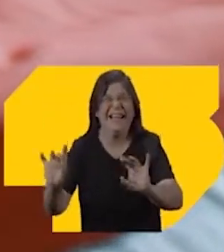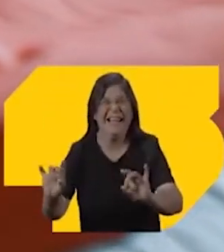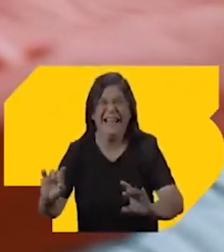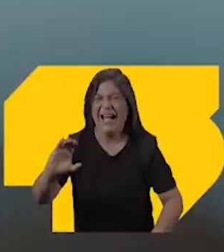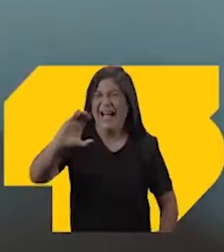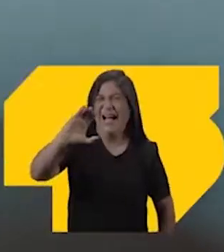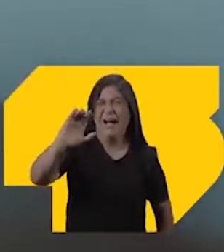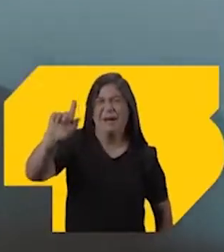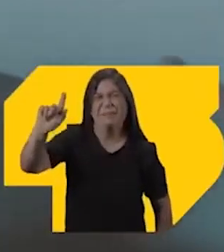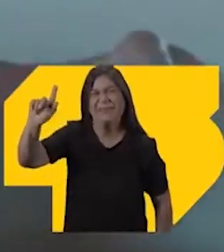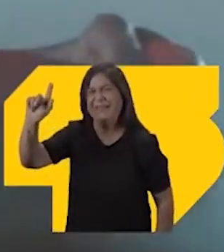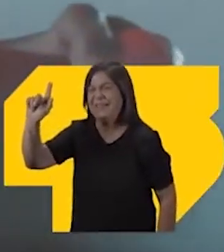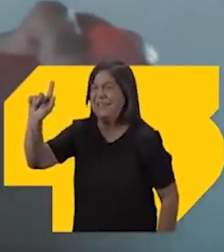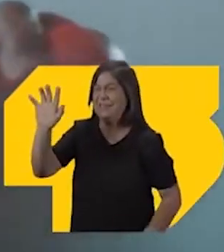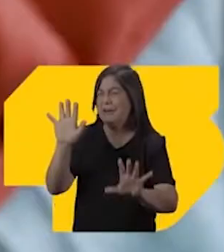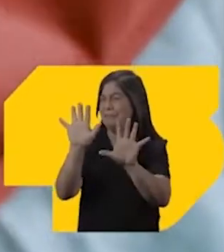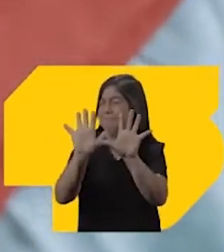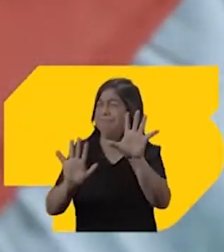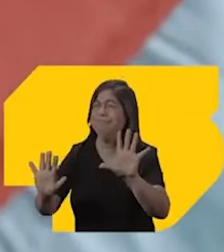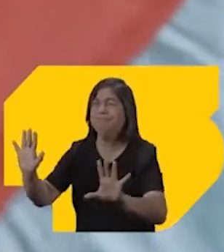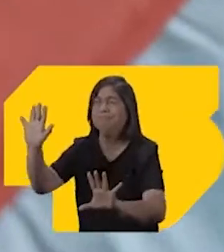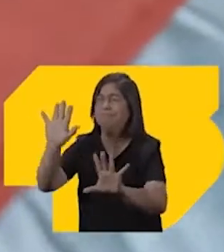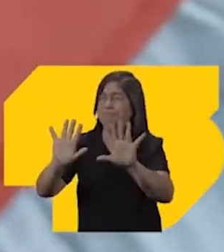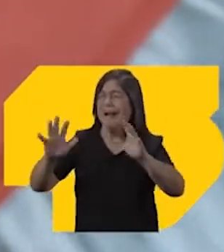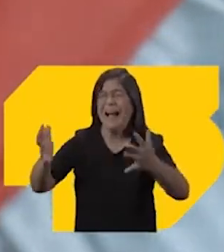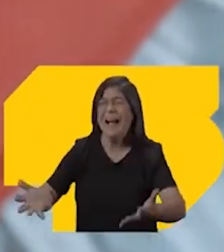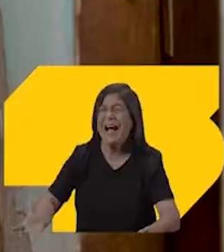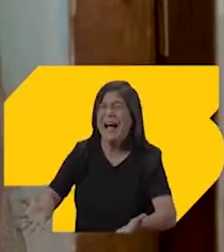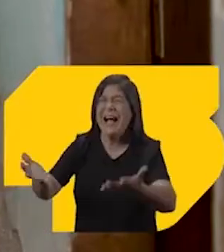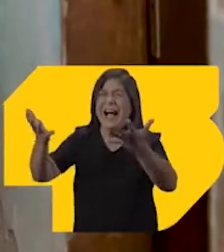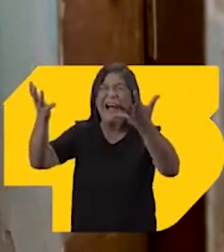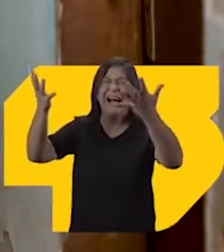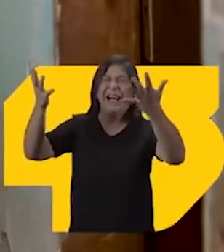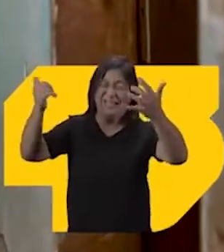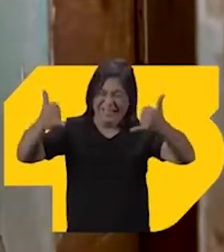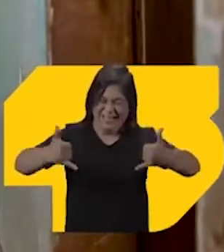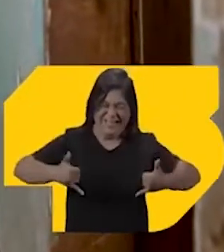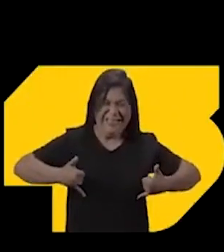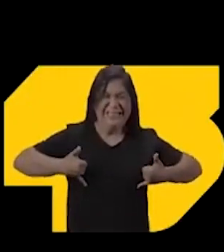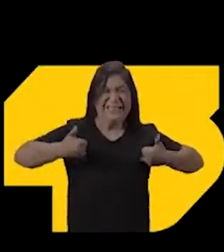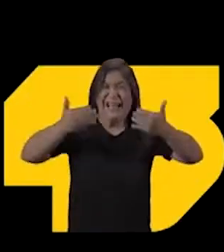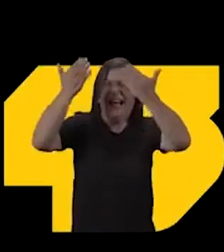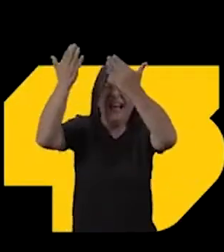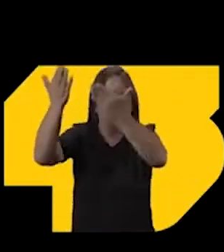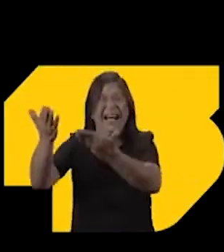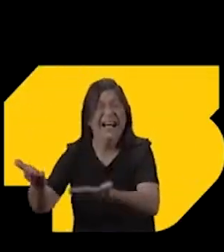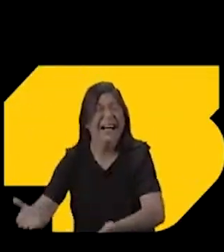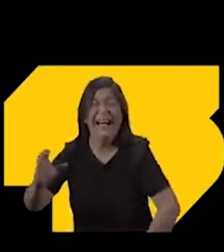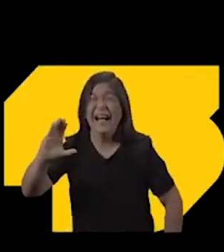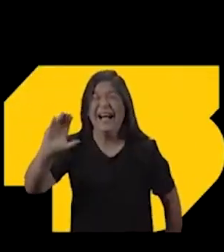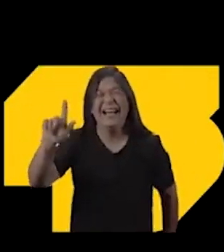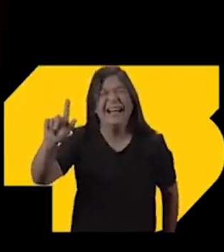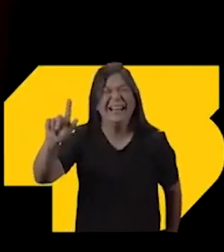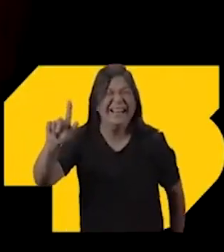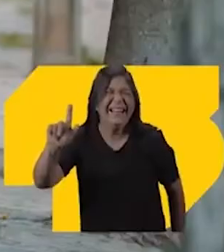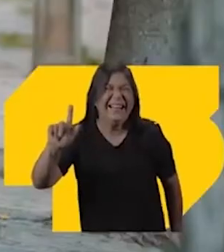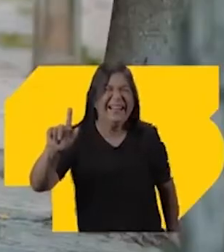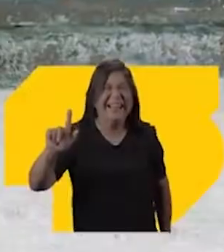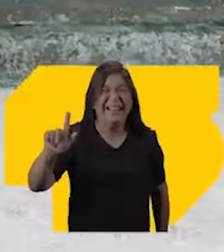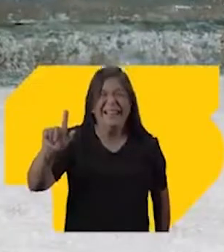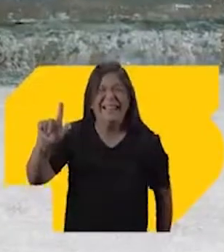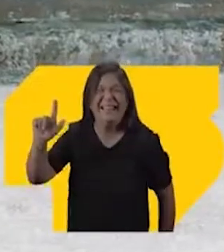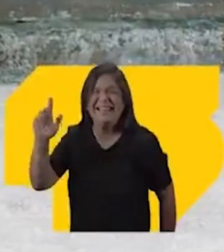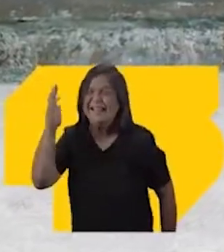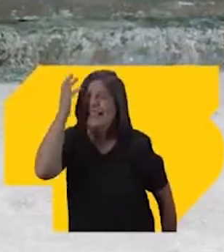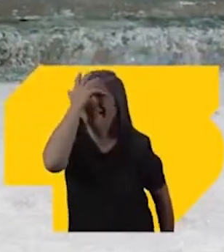a Borborema se enfeita toda de alegria. Dia da menina Campina,